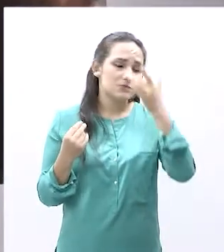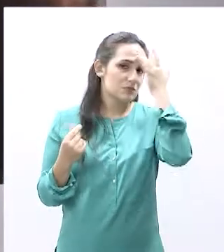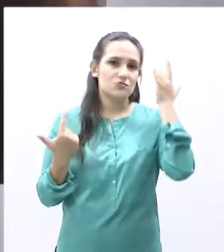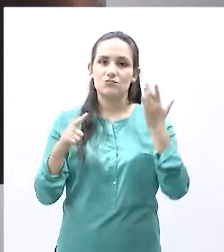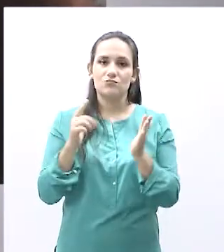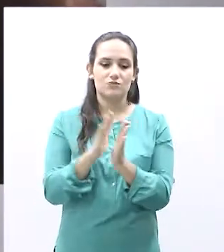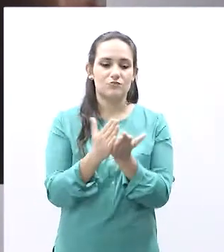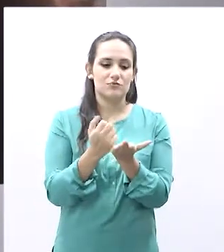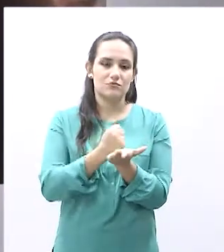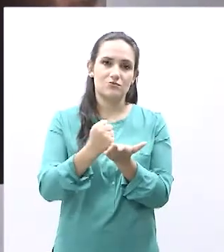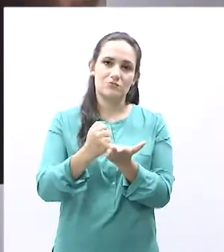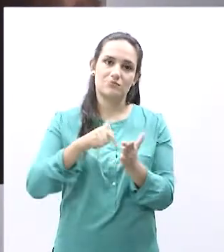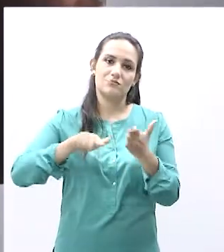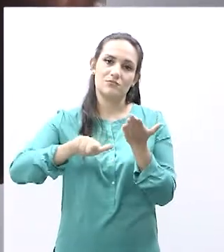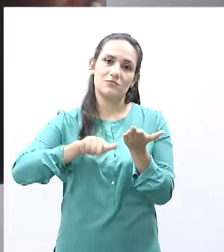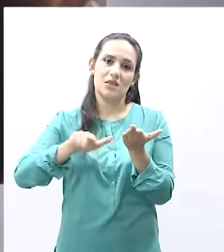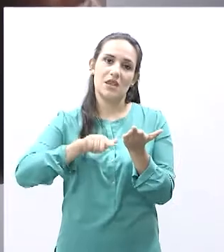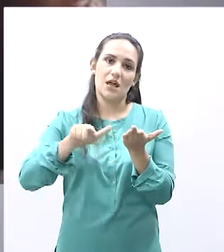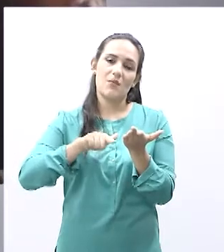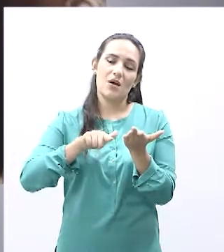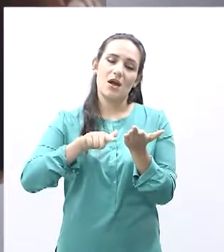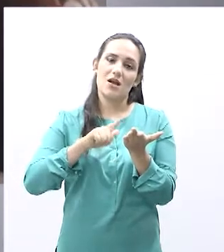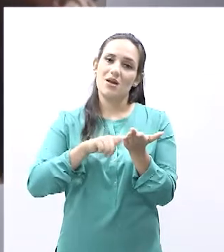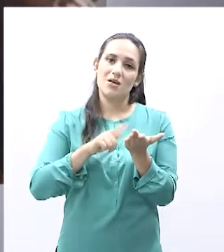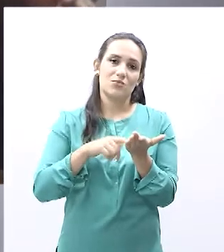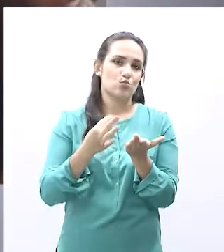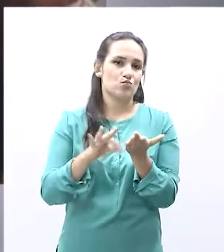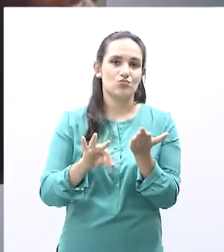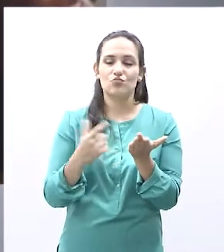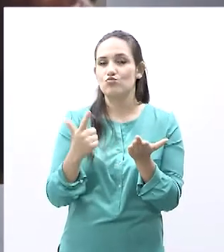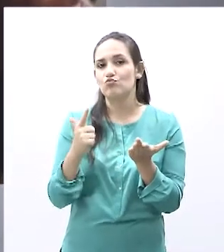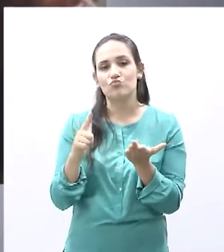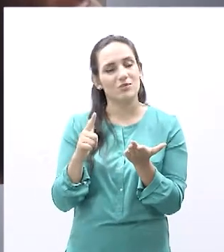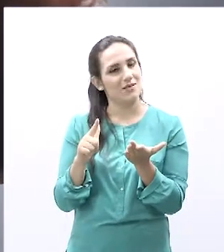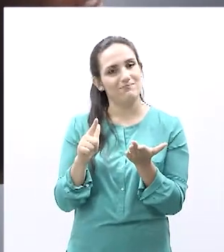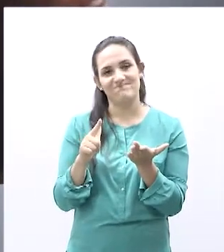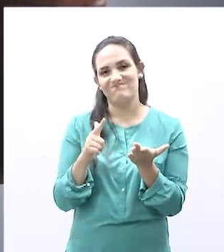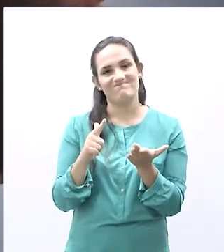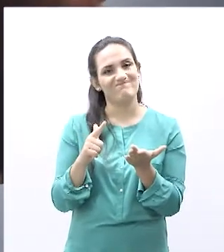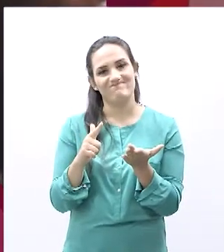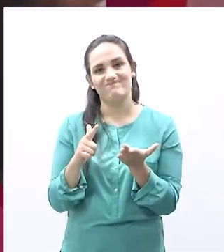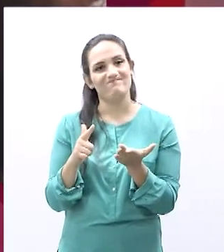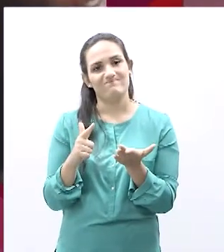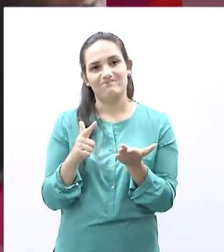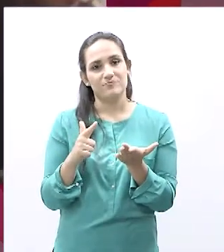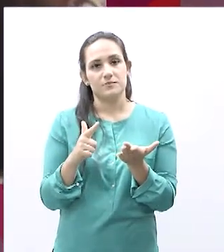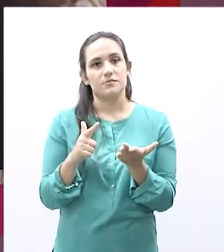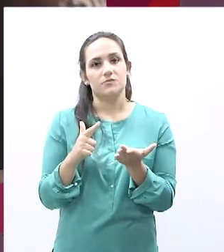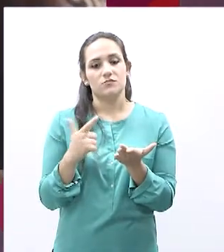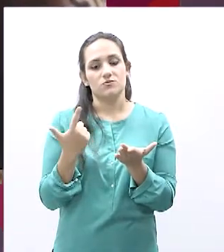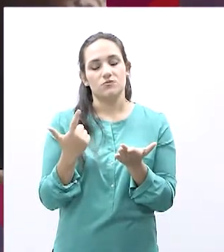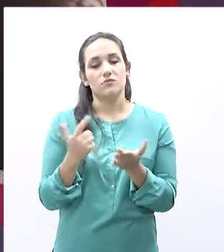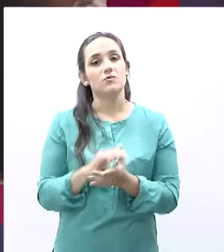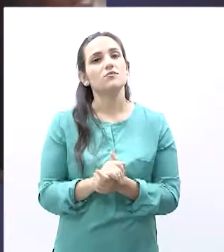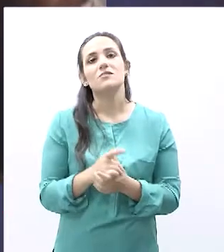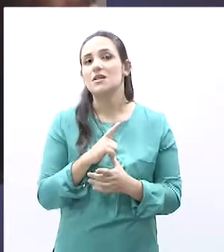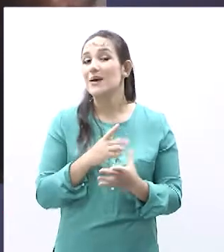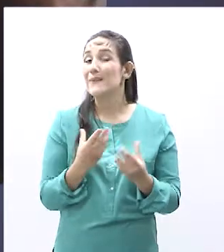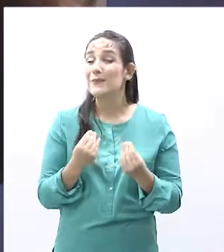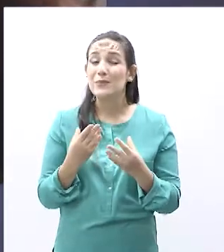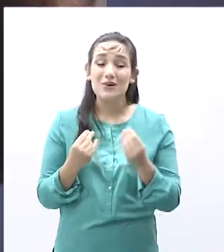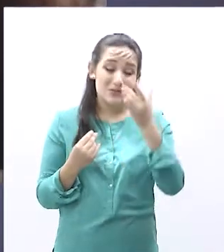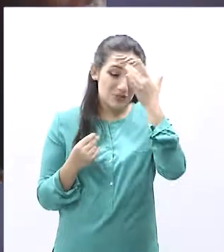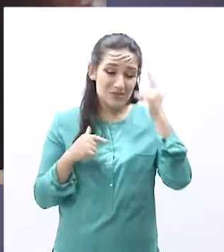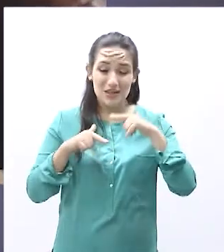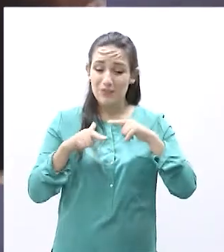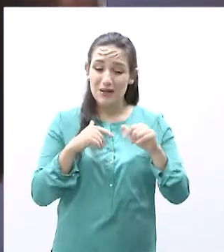muita gente não tem carteira registrada, não tem um contrato em carteira registrada. Nós temos aí uma imensidão de